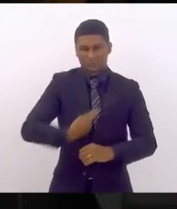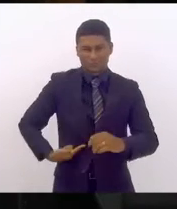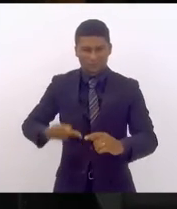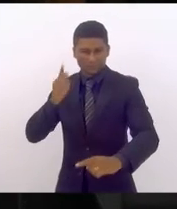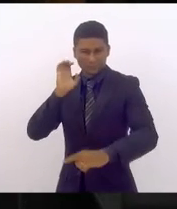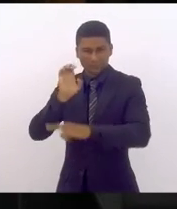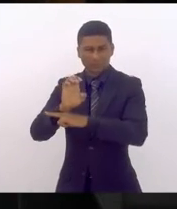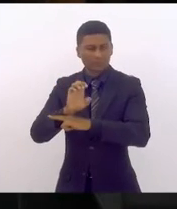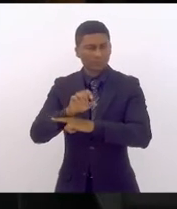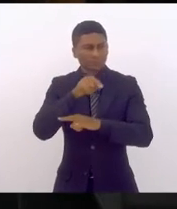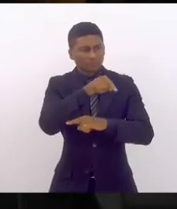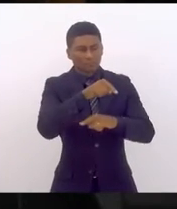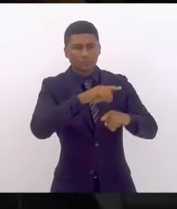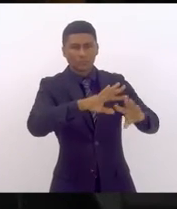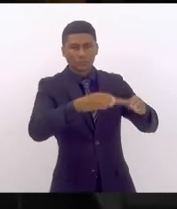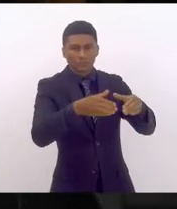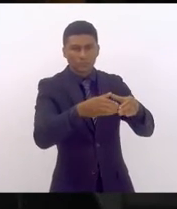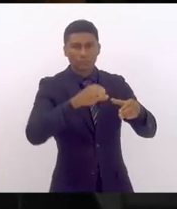ceperj